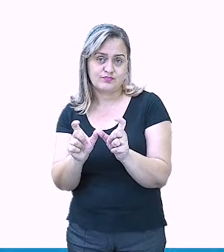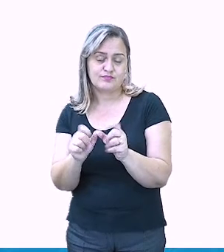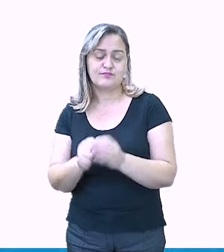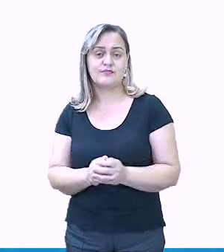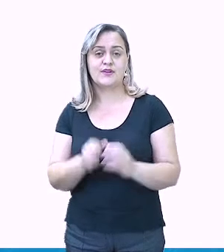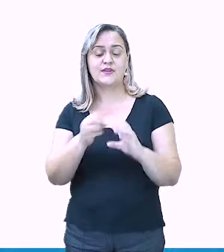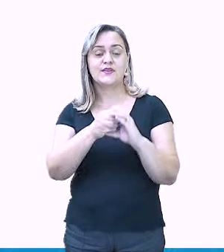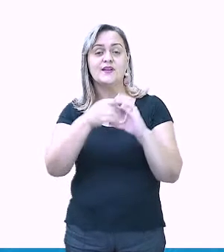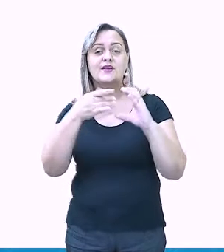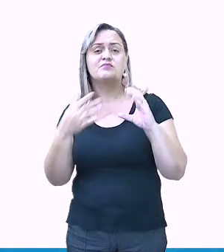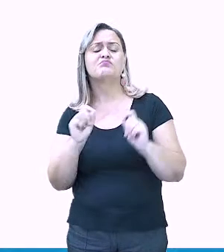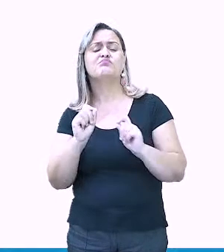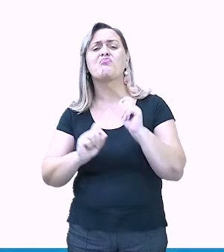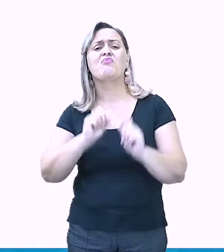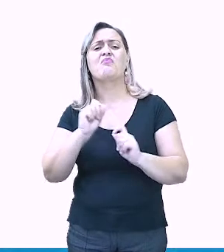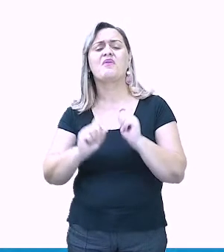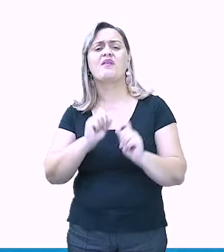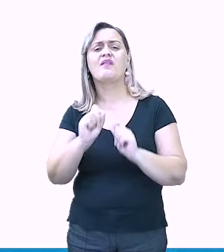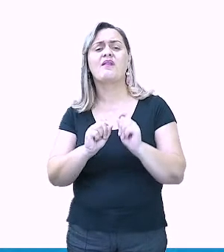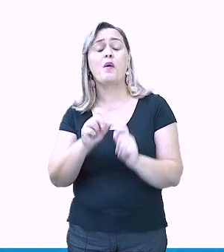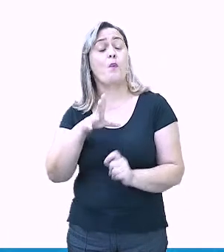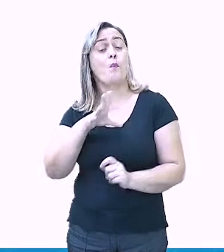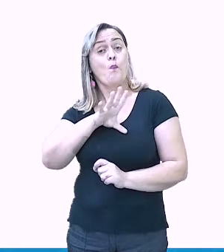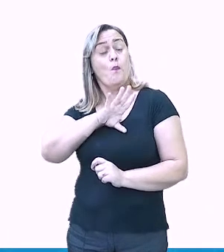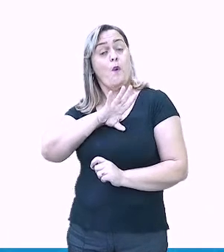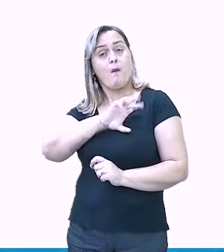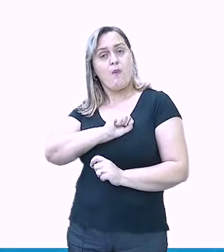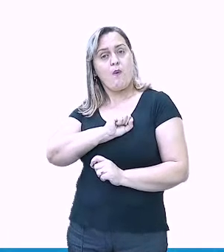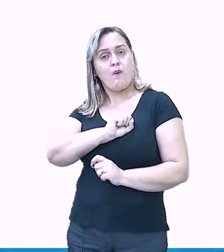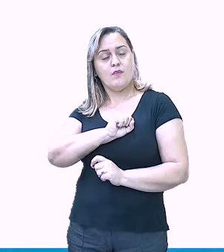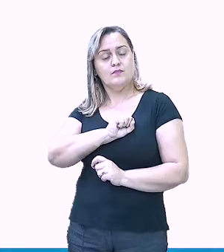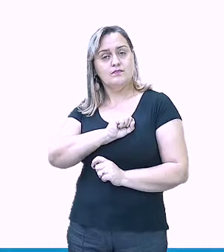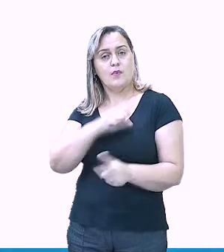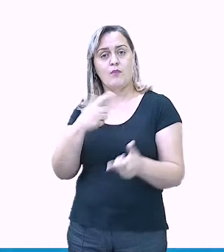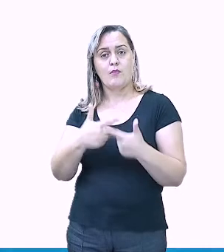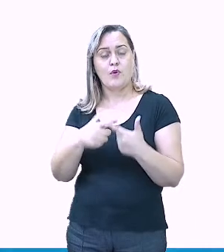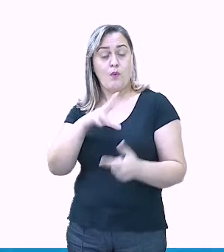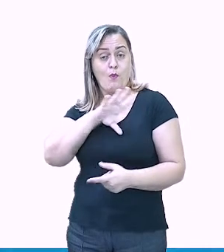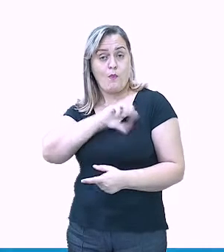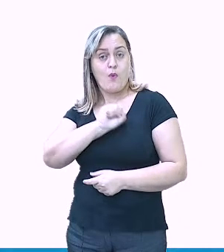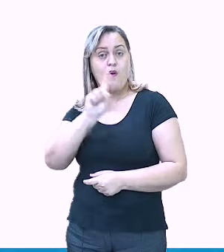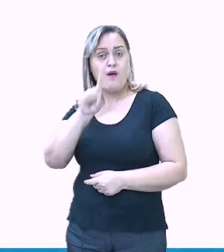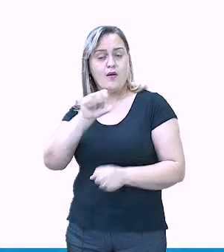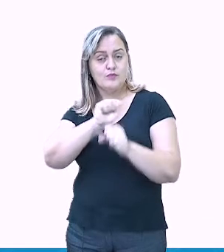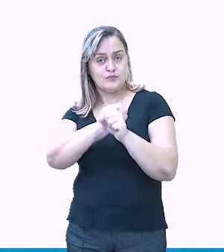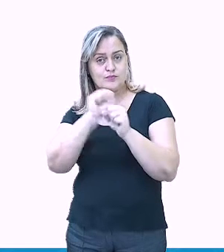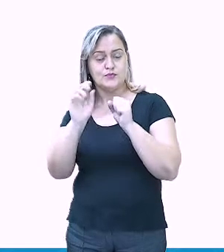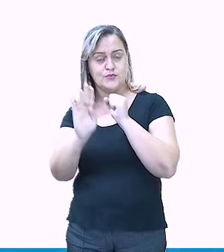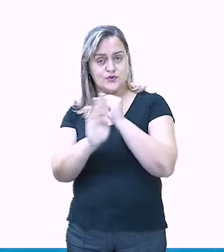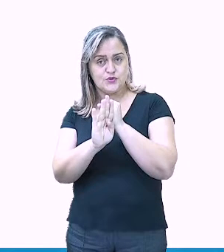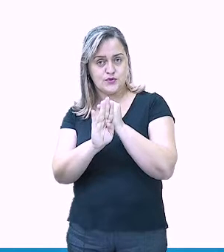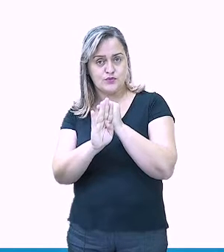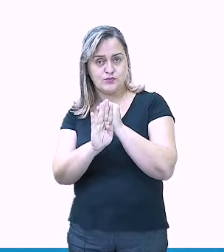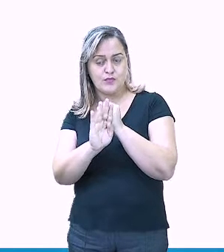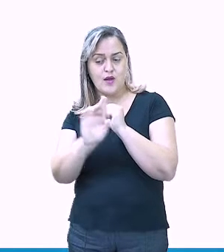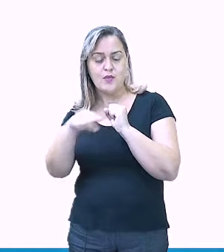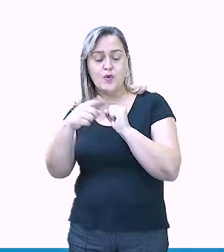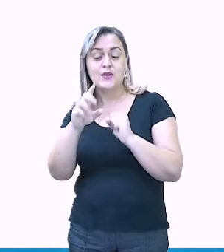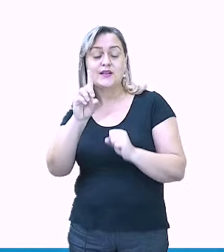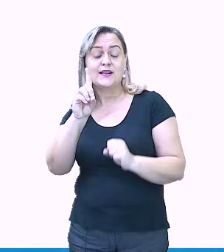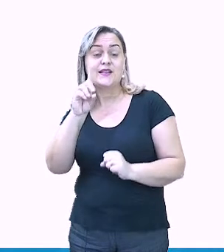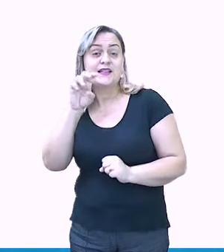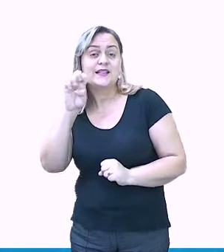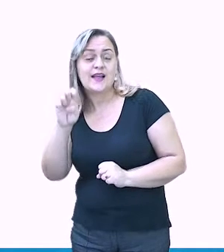O amor. O amor é um substantivo. Bem, a gente precisa entender